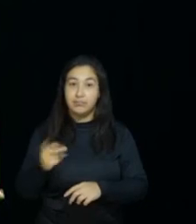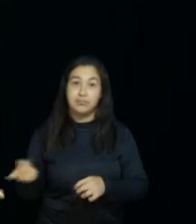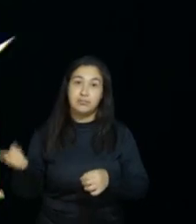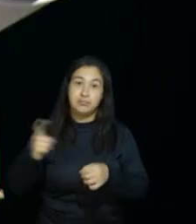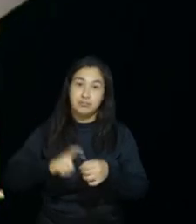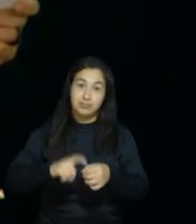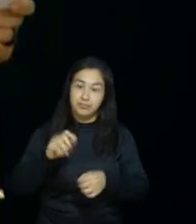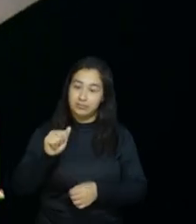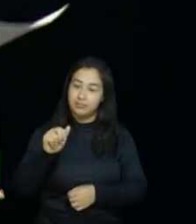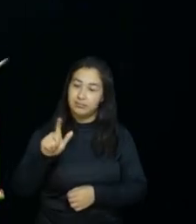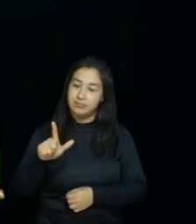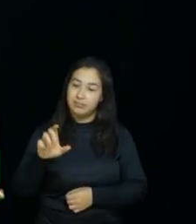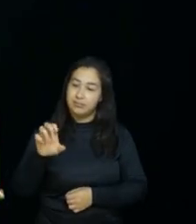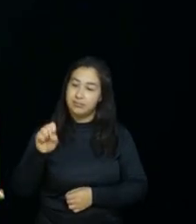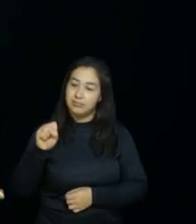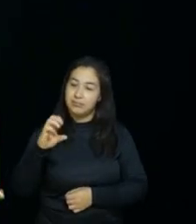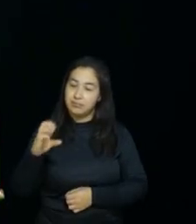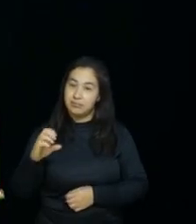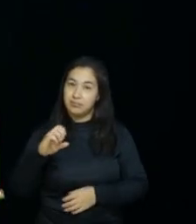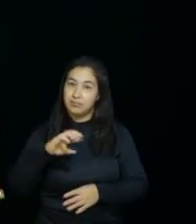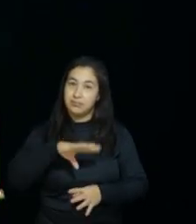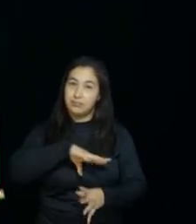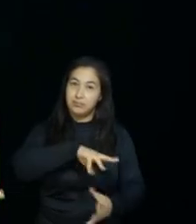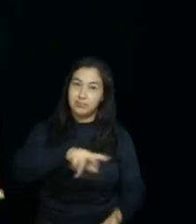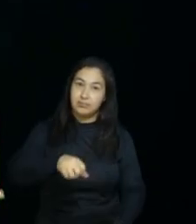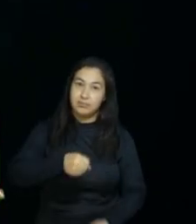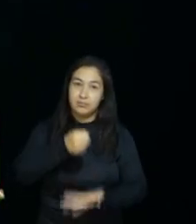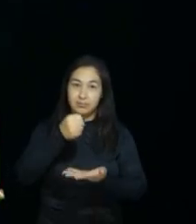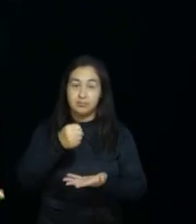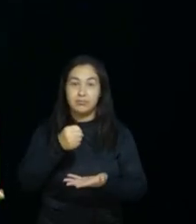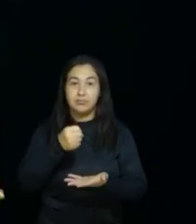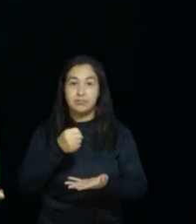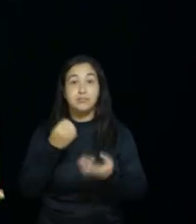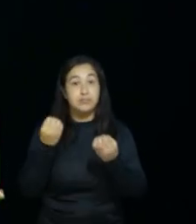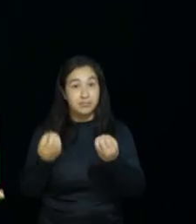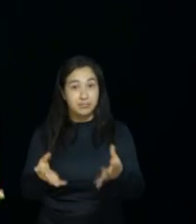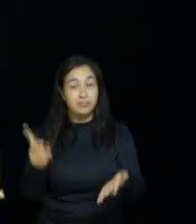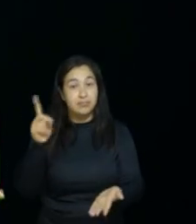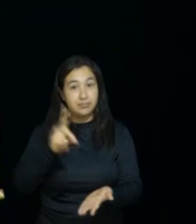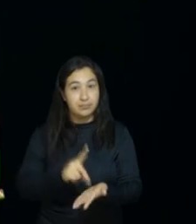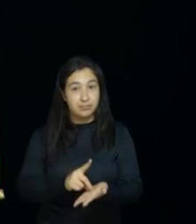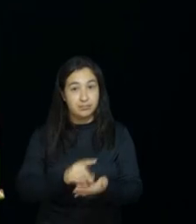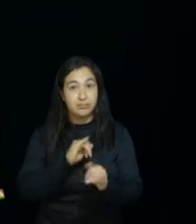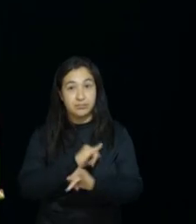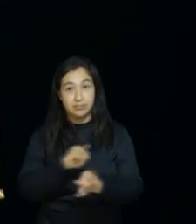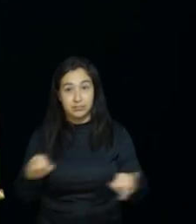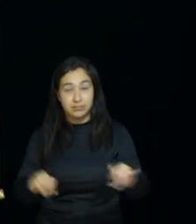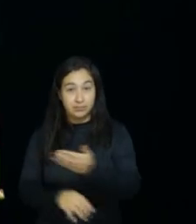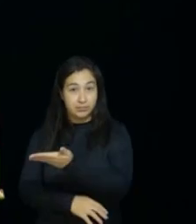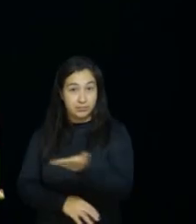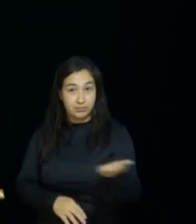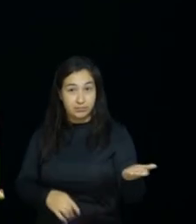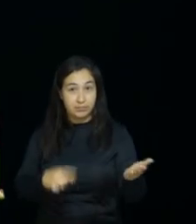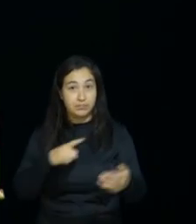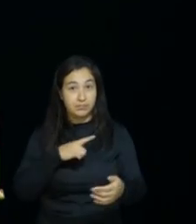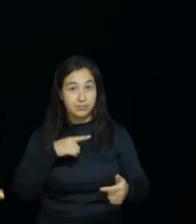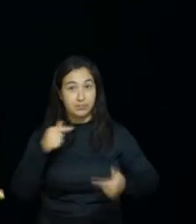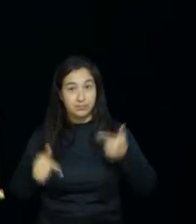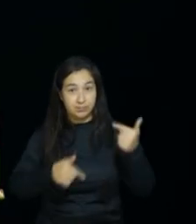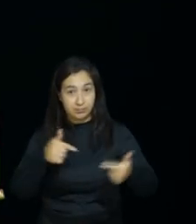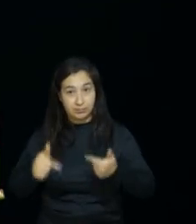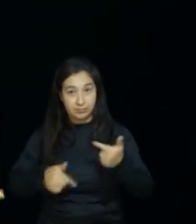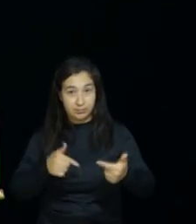ALESC sustentável, vou fazer a entrega oficial para ele, e quero aqui informar aos deputados que nós teremos esse trabalho para os